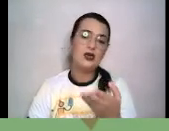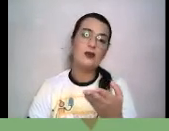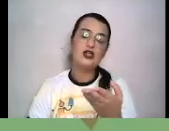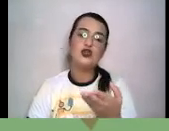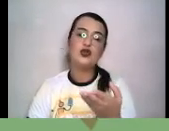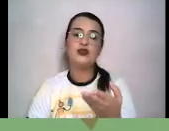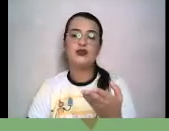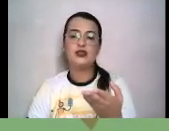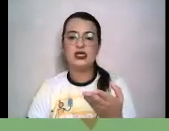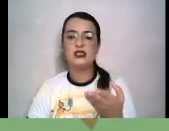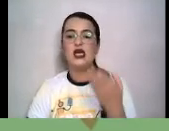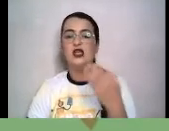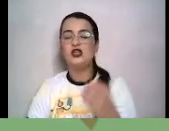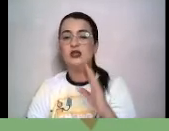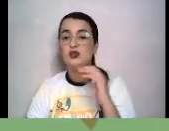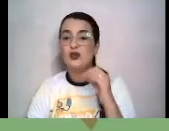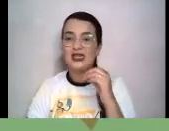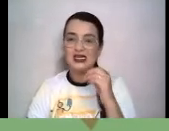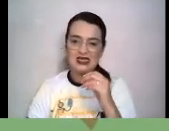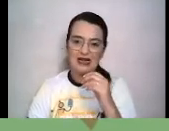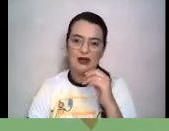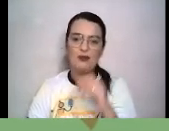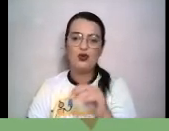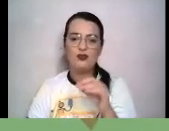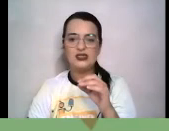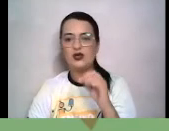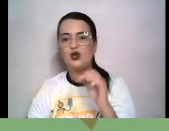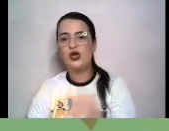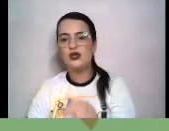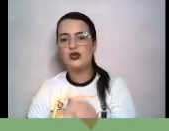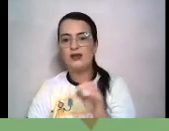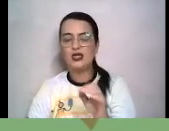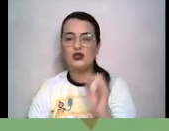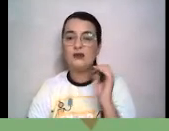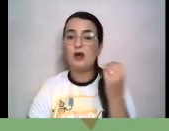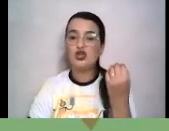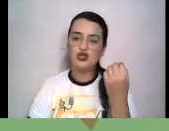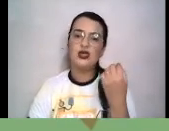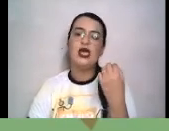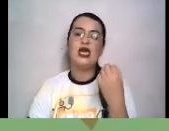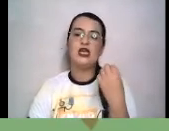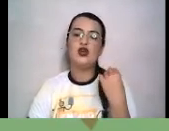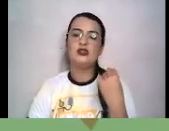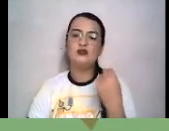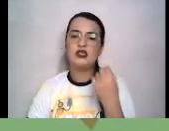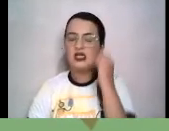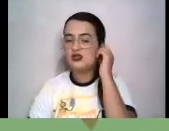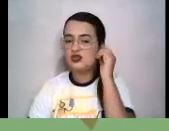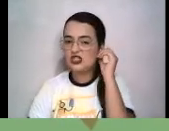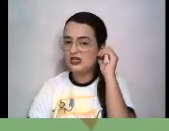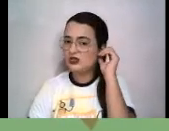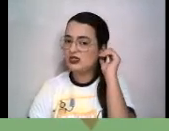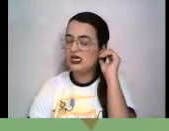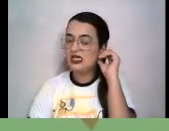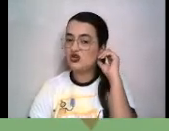olha aí, imagem no livro de vocês, nós temos um atentado a bombas ocorrido na Maratona de Boston em 2003,